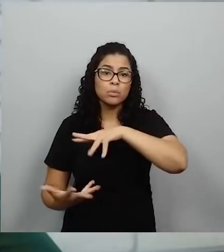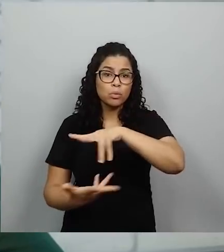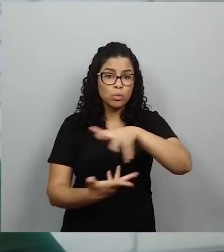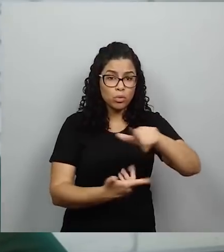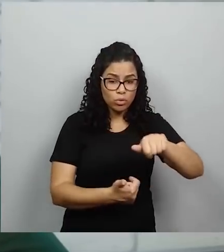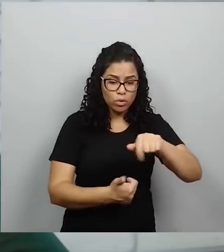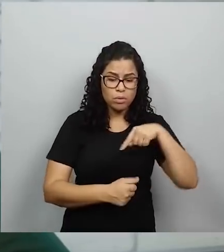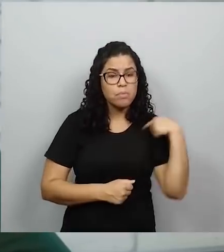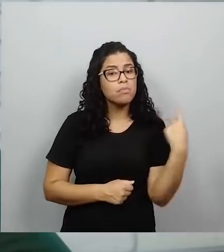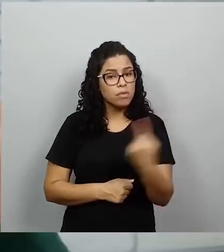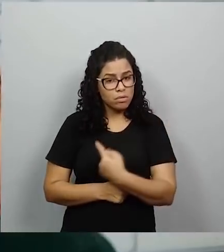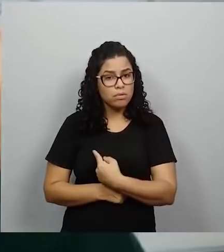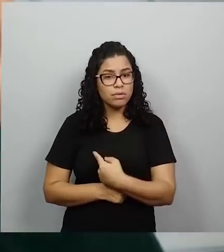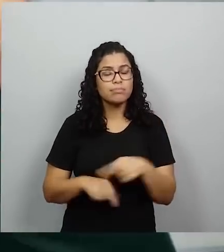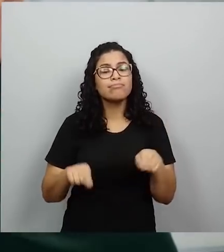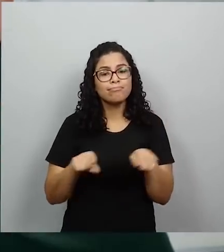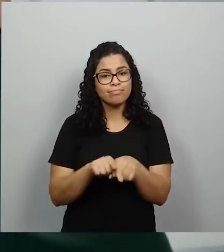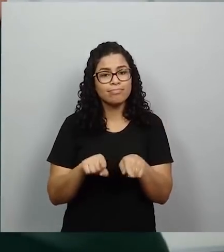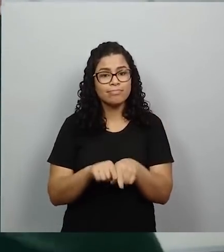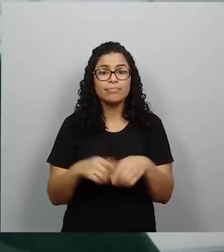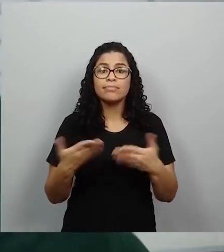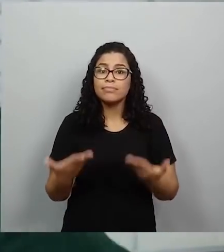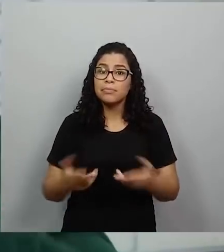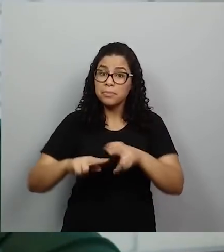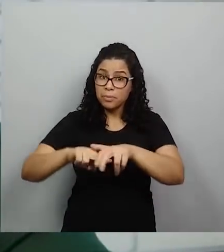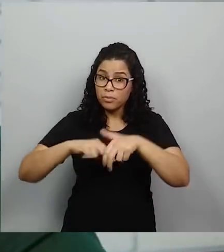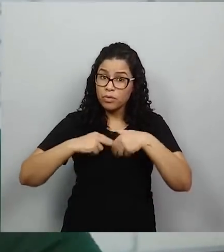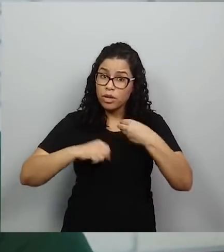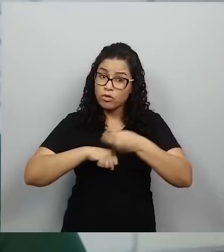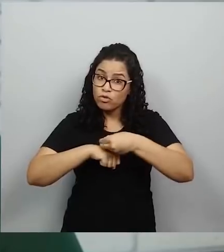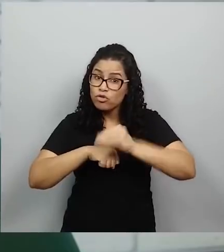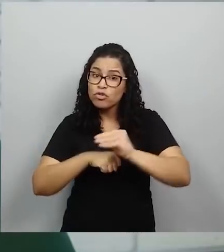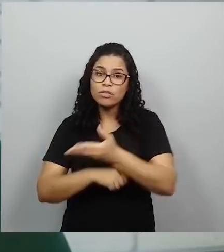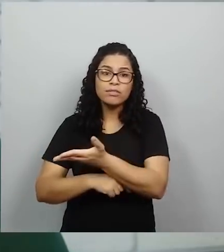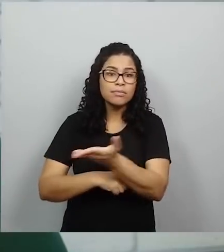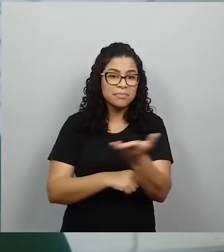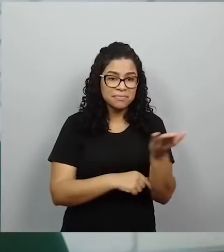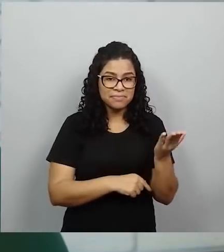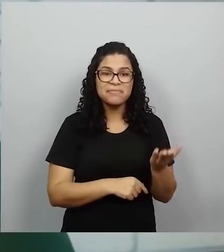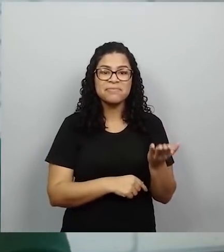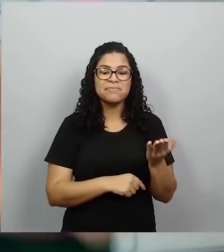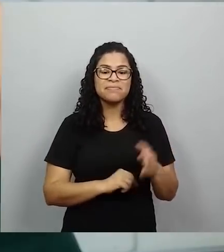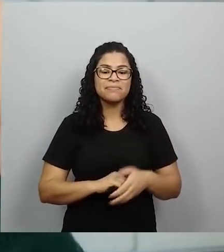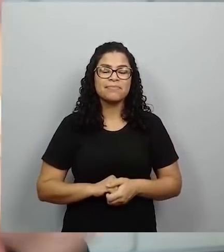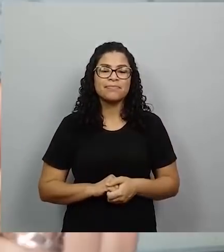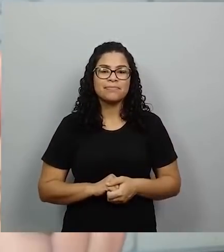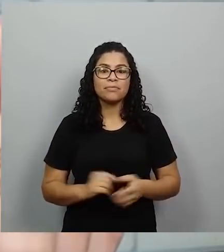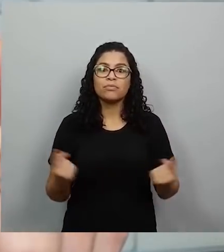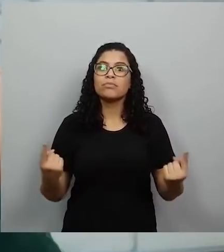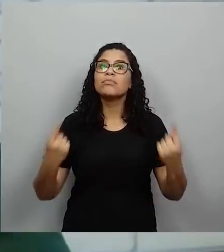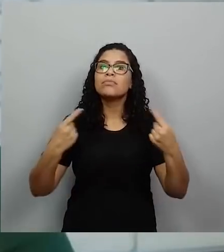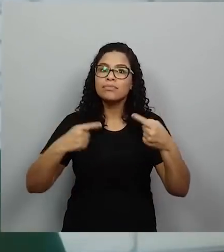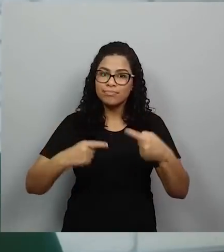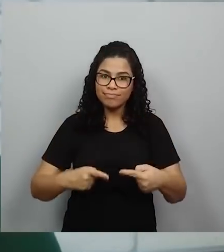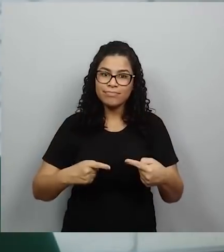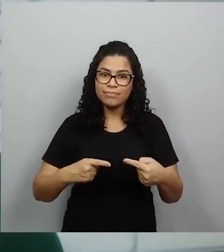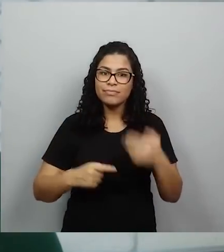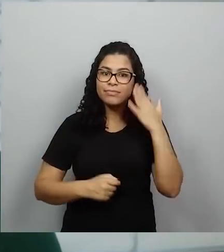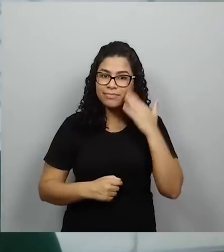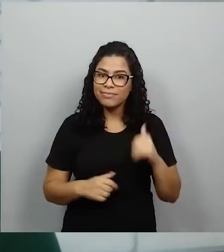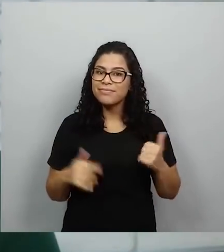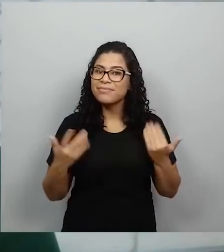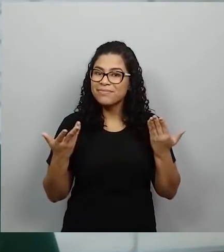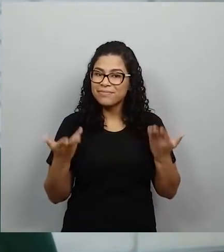nós e para o planeta. Por isso, eu deixo aqui uma sugestão e um desafio.